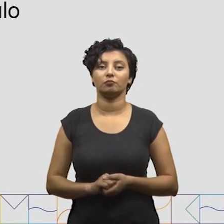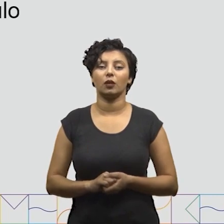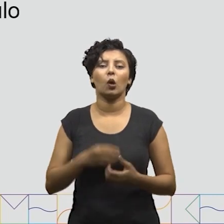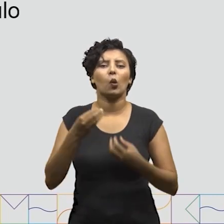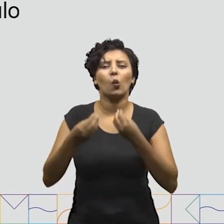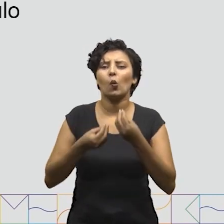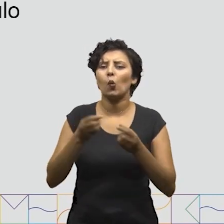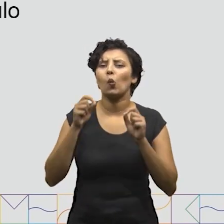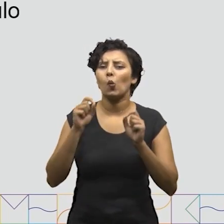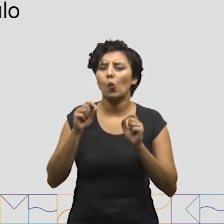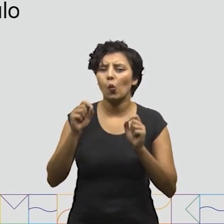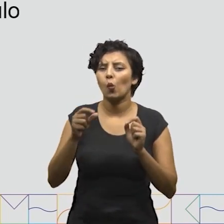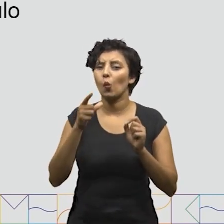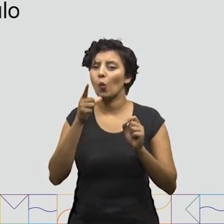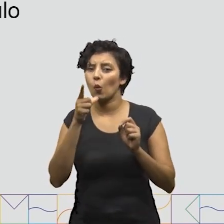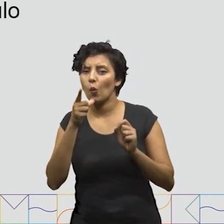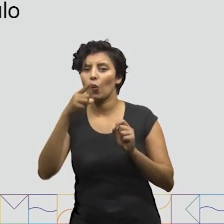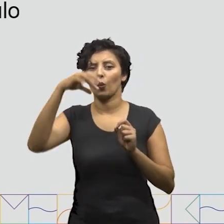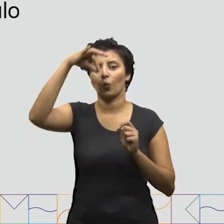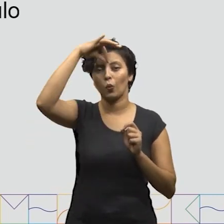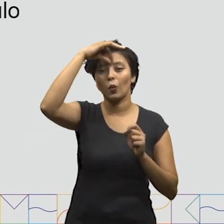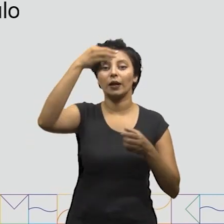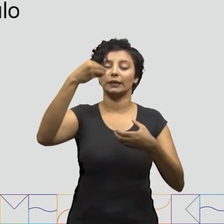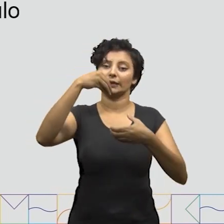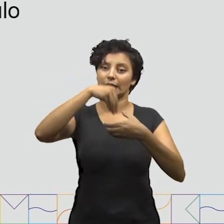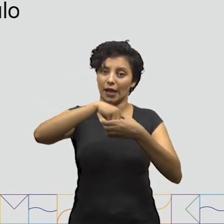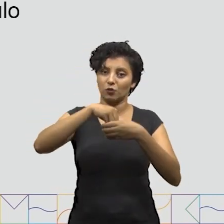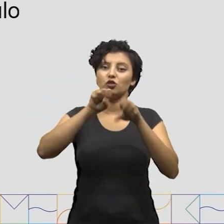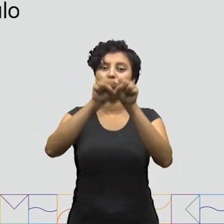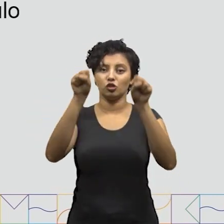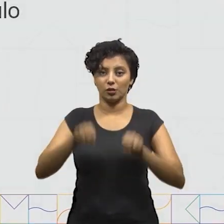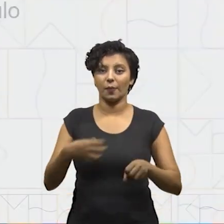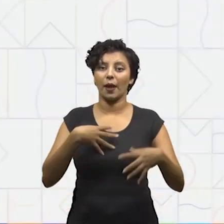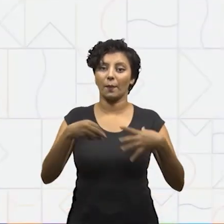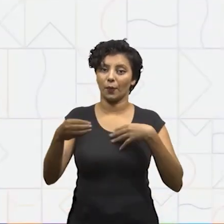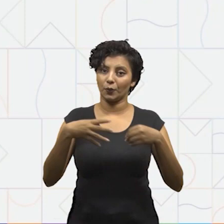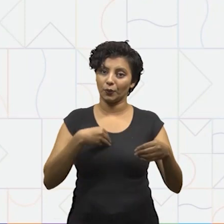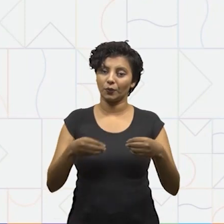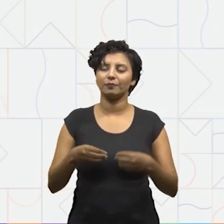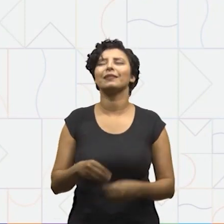órgãos reprodutores, por sua vez, estão dentro dos sistemas reprodutores.